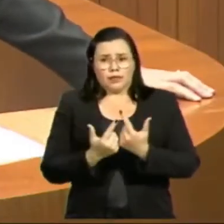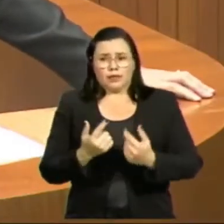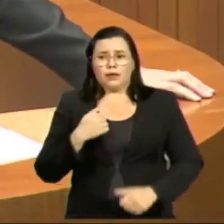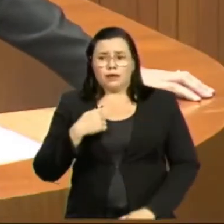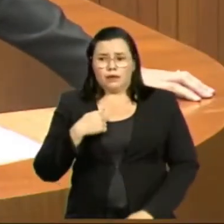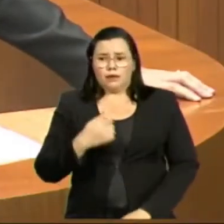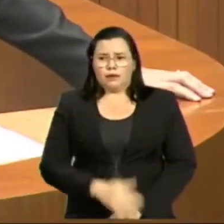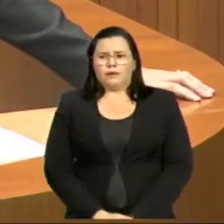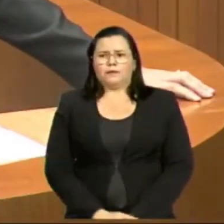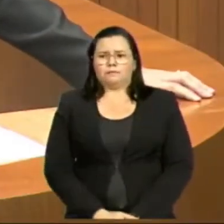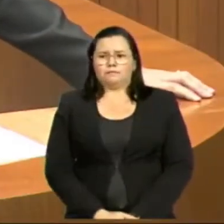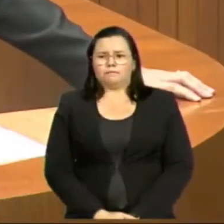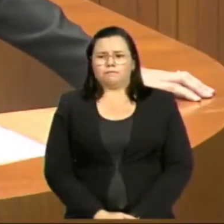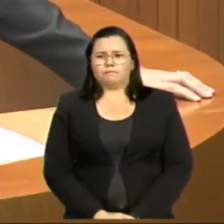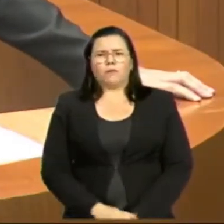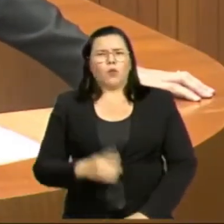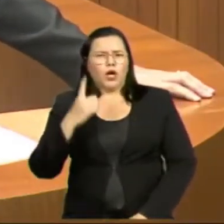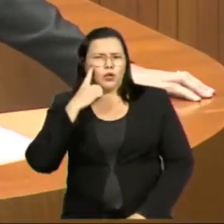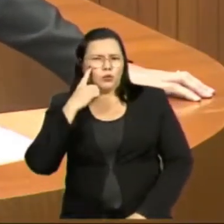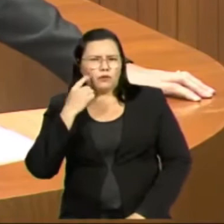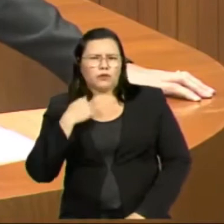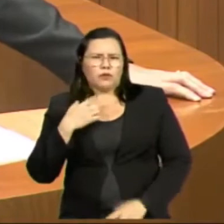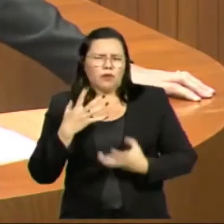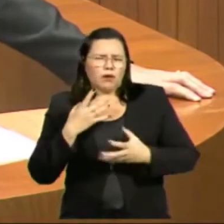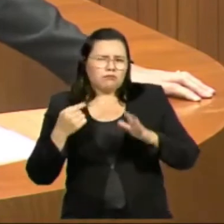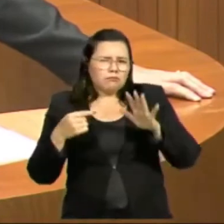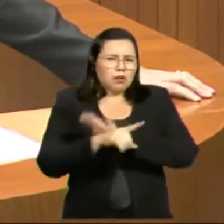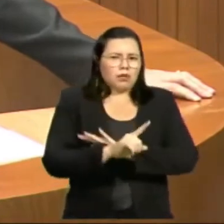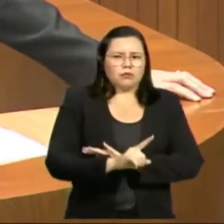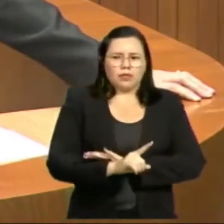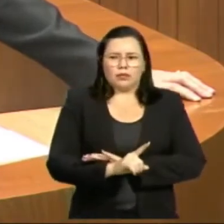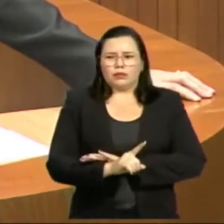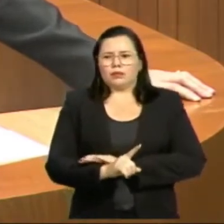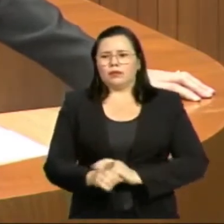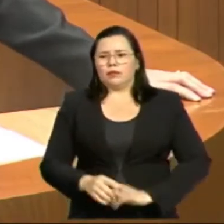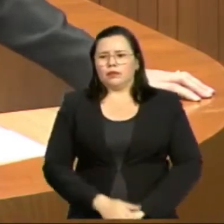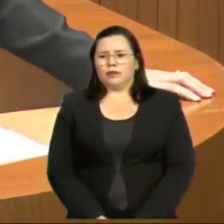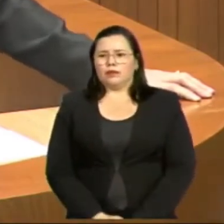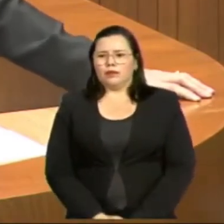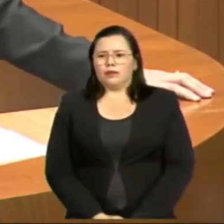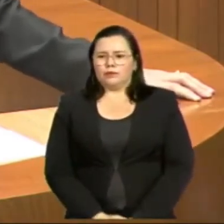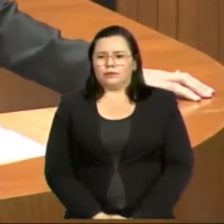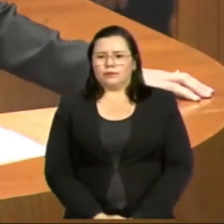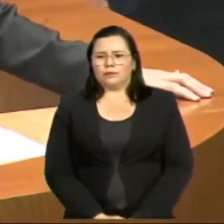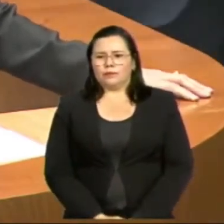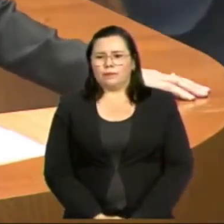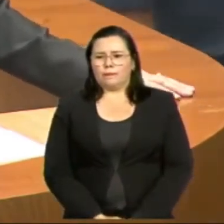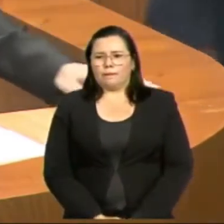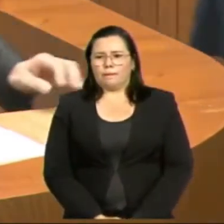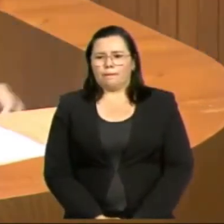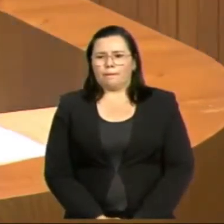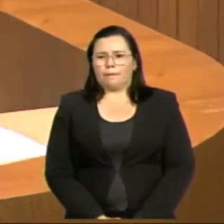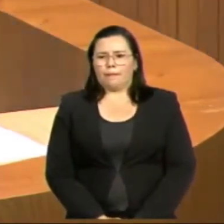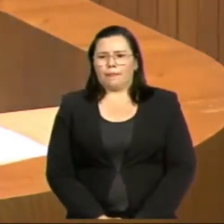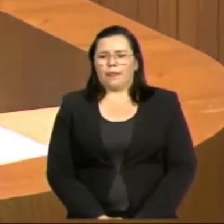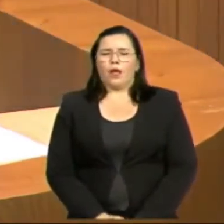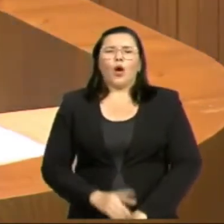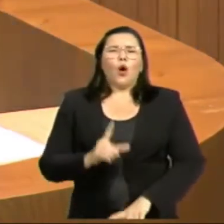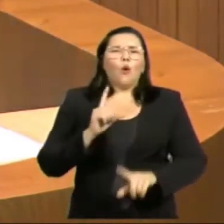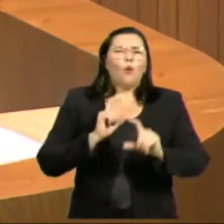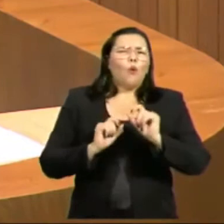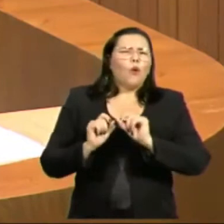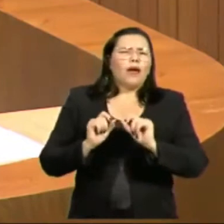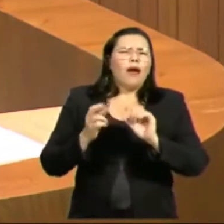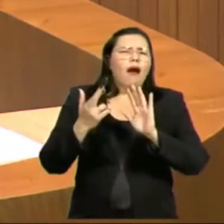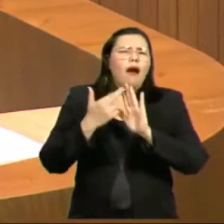fazendo uma pergunta, que não é uma pergunta retórica. Qual deve ser o critério